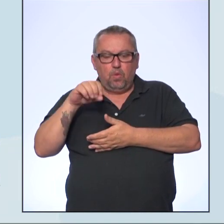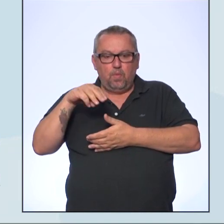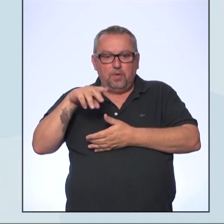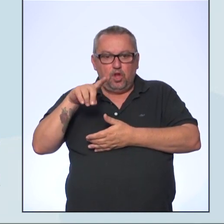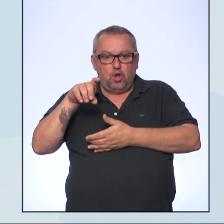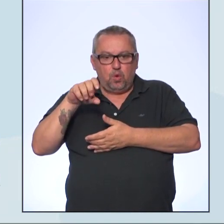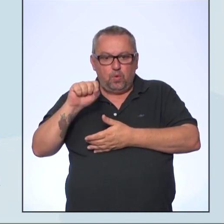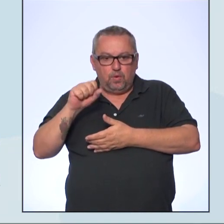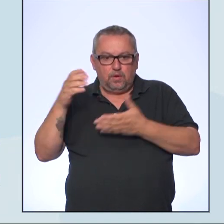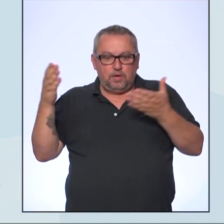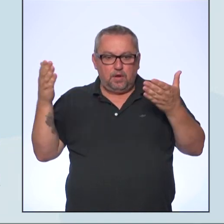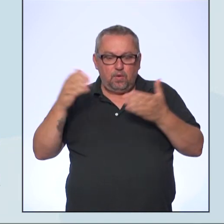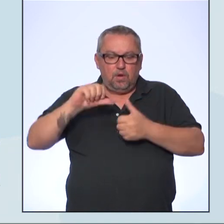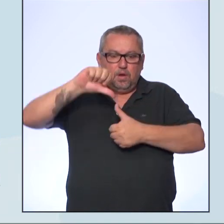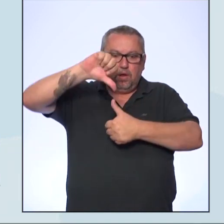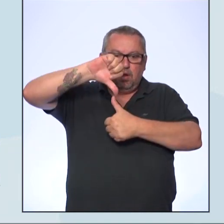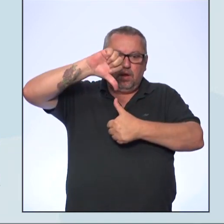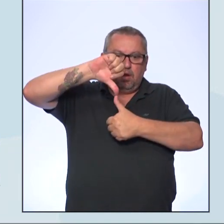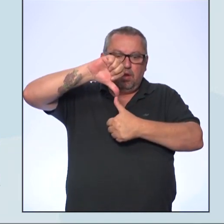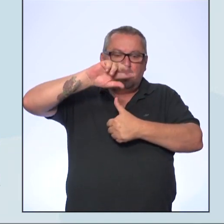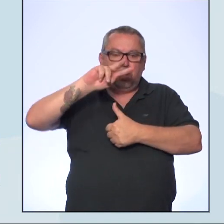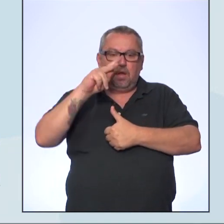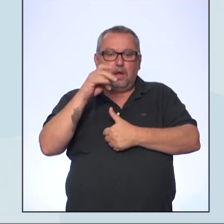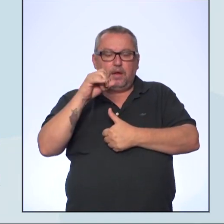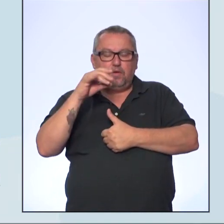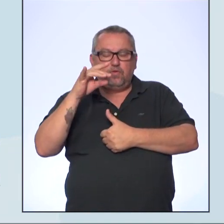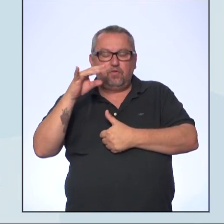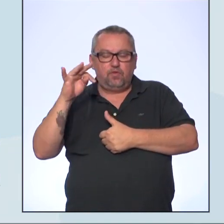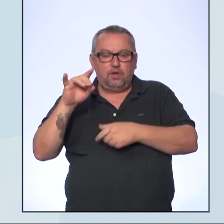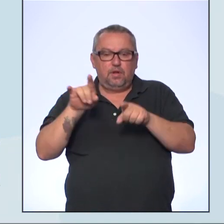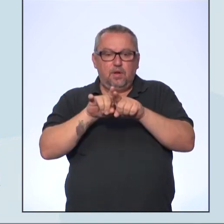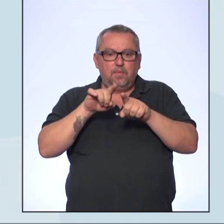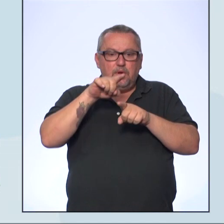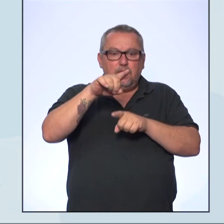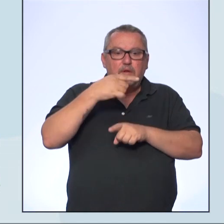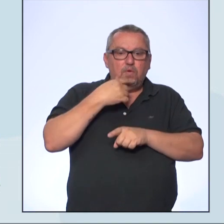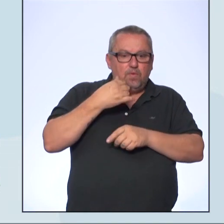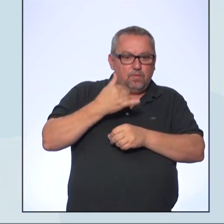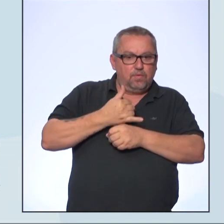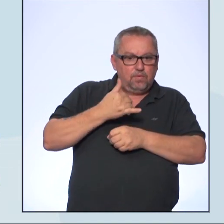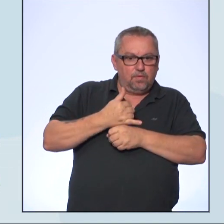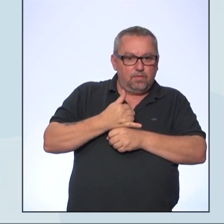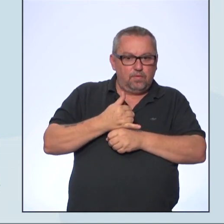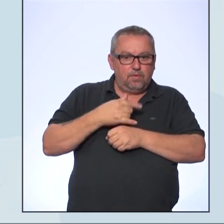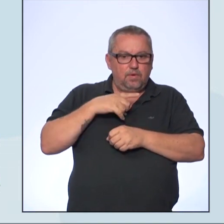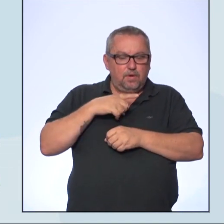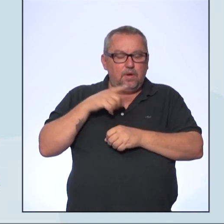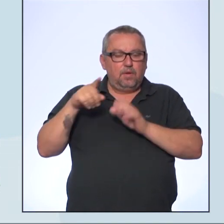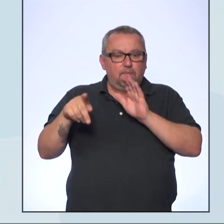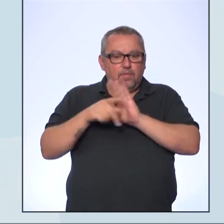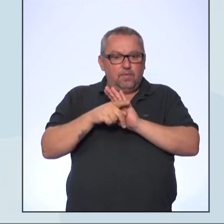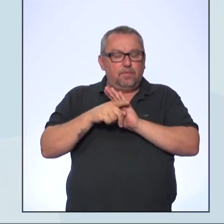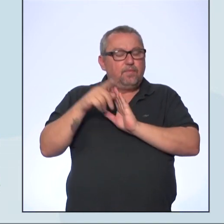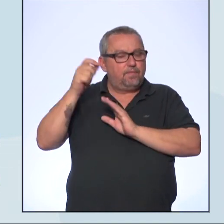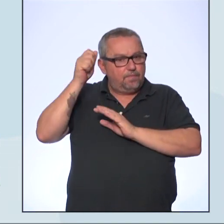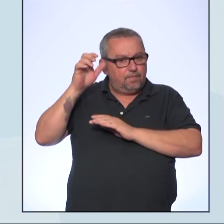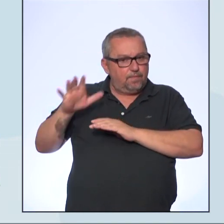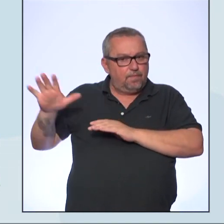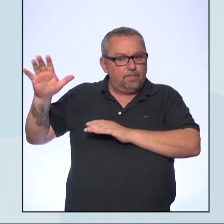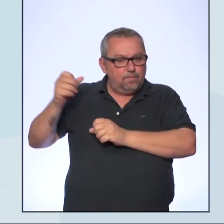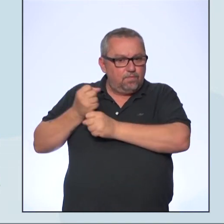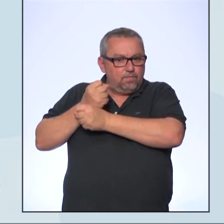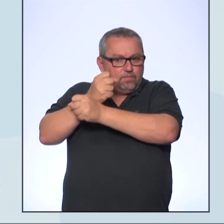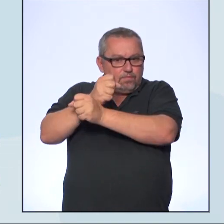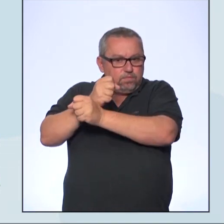do atual Haiti. E ela foi liderada por esse cara aí, gente, o Toussaint Louverture, que era um descendente de africanos